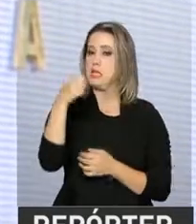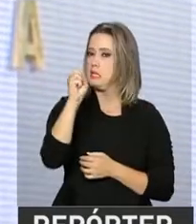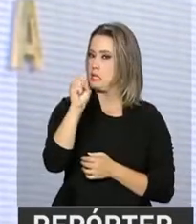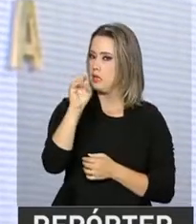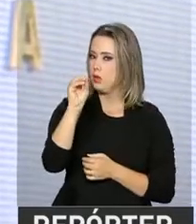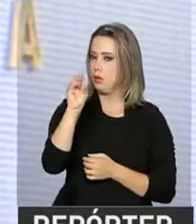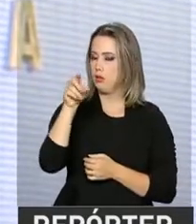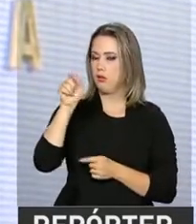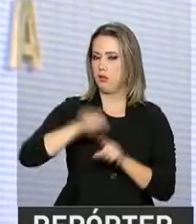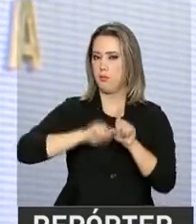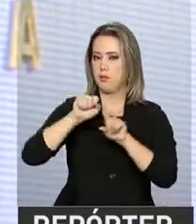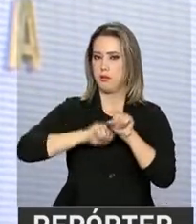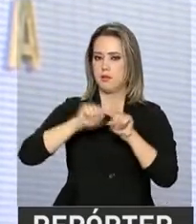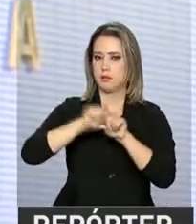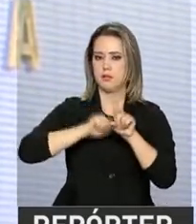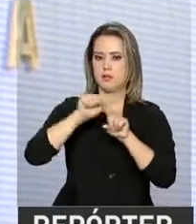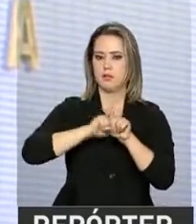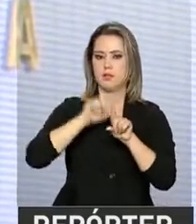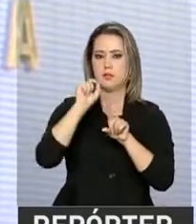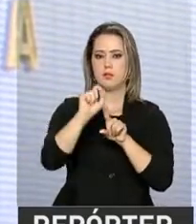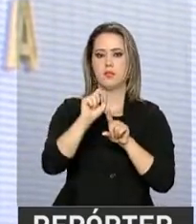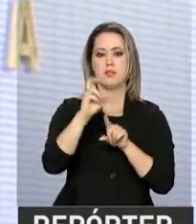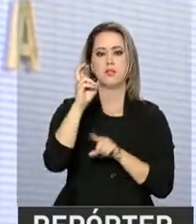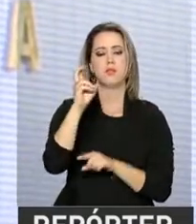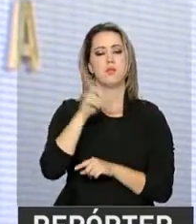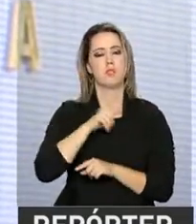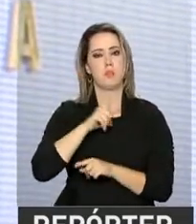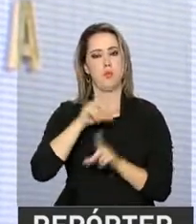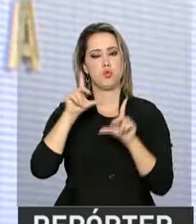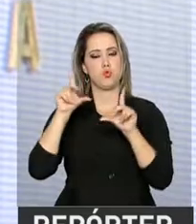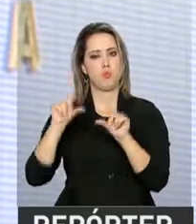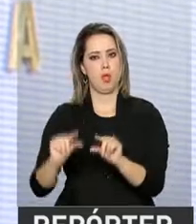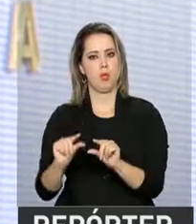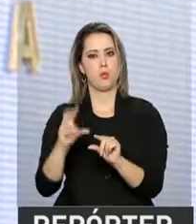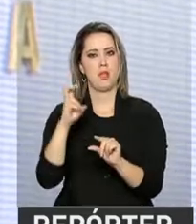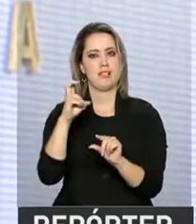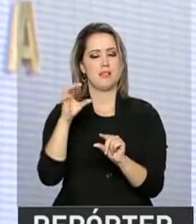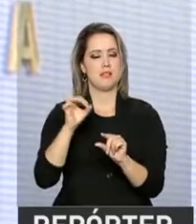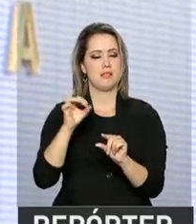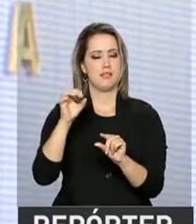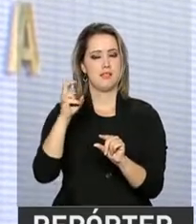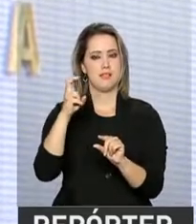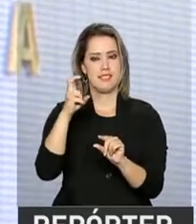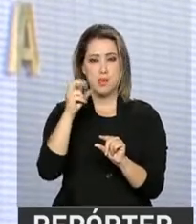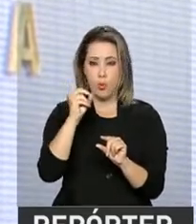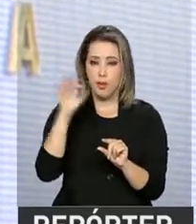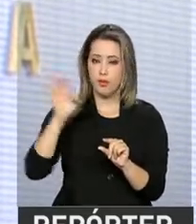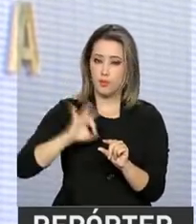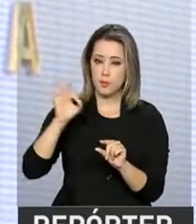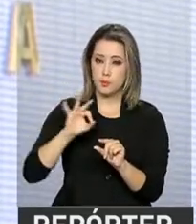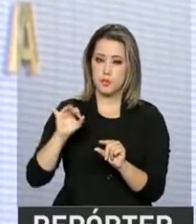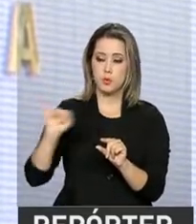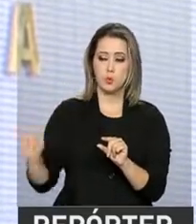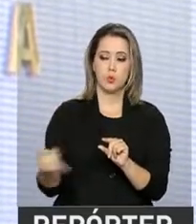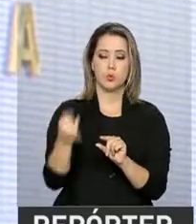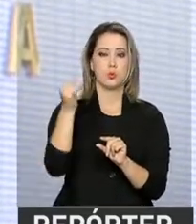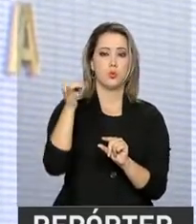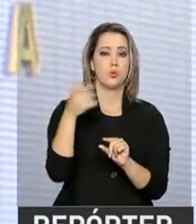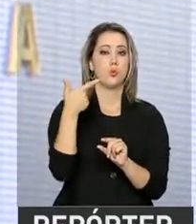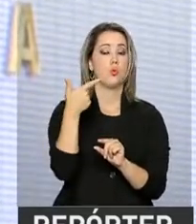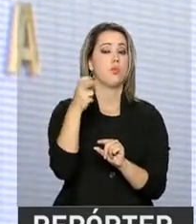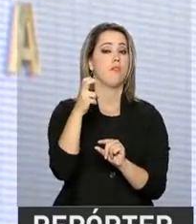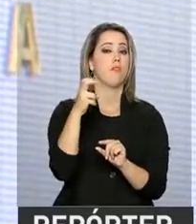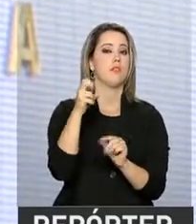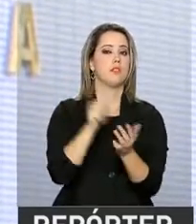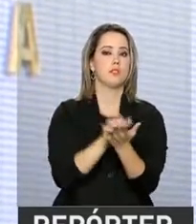80% nos juros e, de 50% nos juros e 25% nas multas. E depois desses